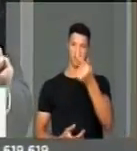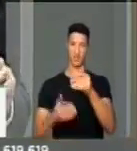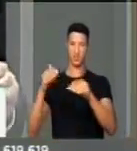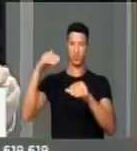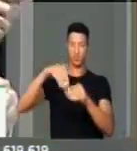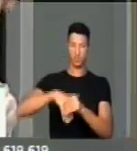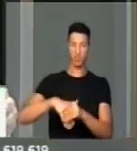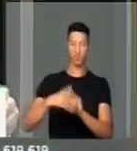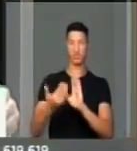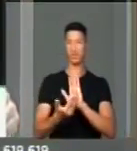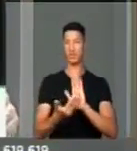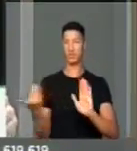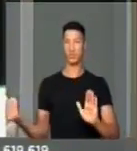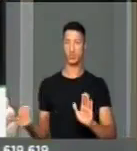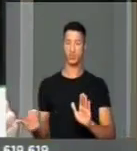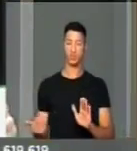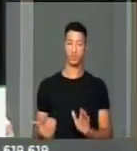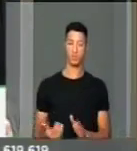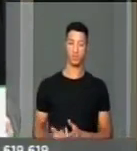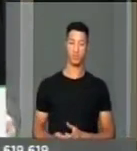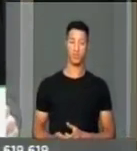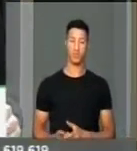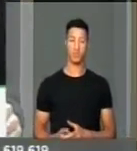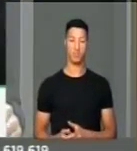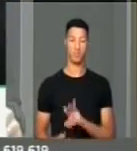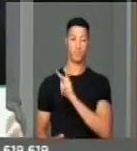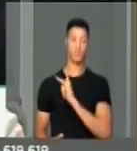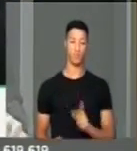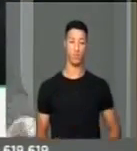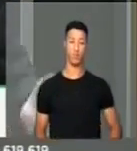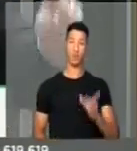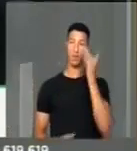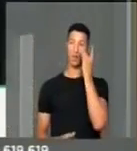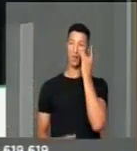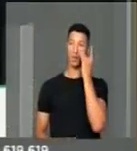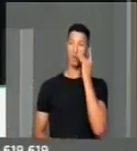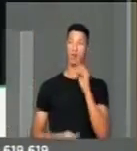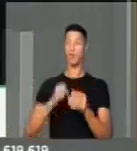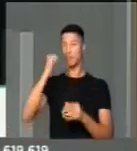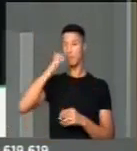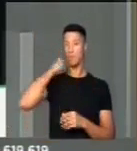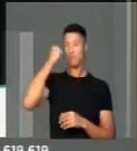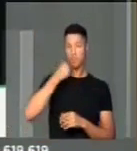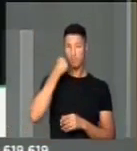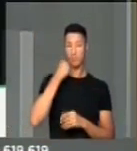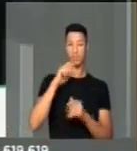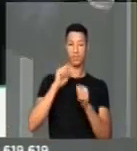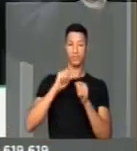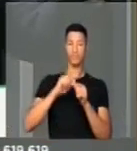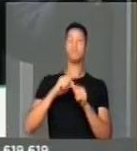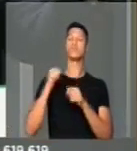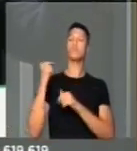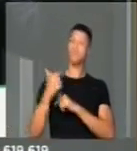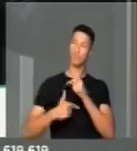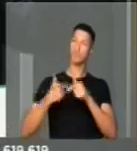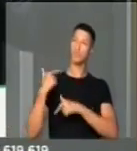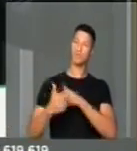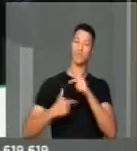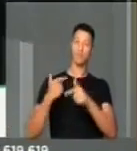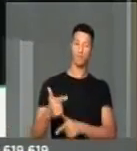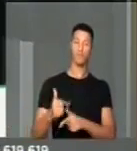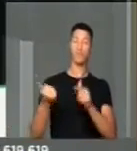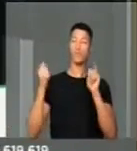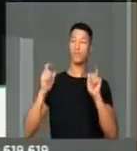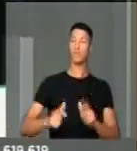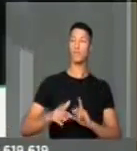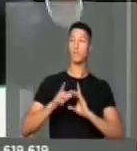votos, tirou a presidenta Dilma. E o Senado fez um grande trabalho,